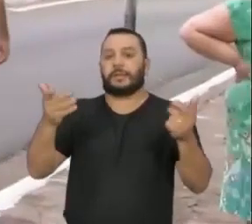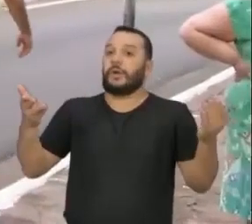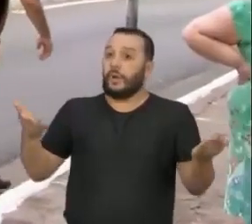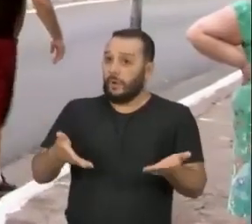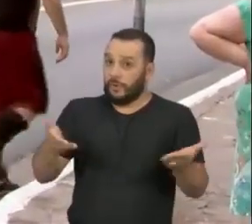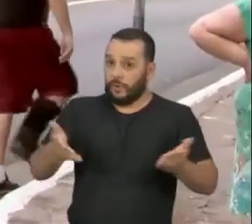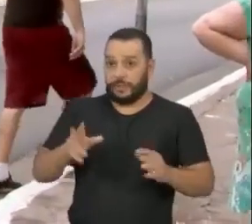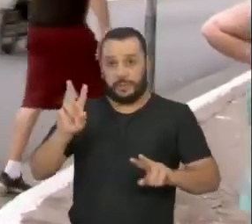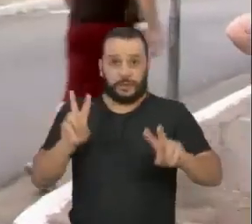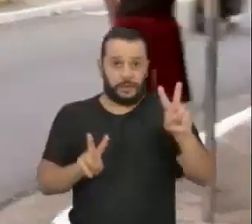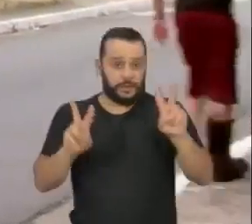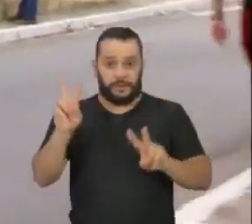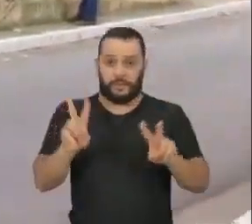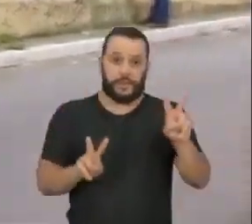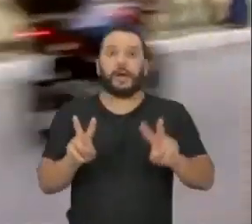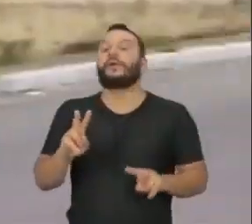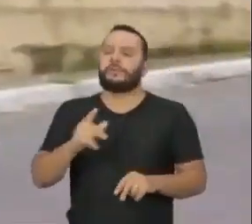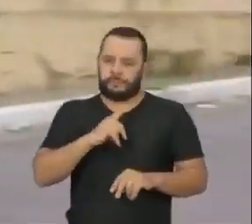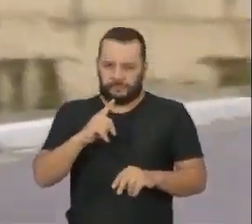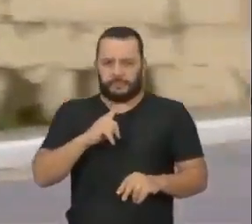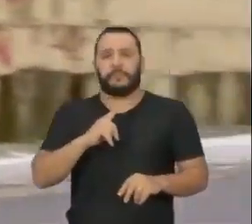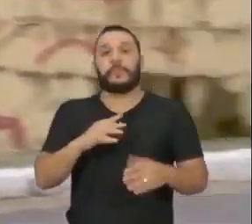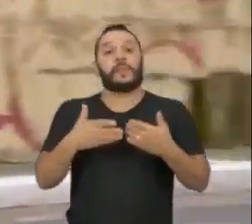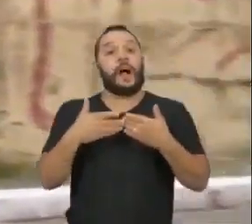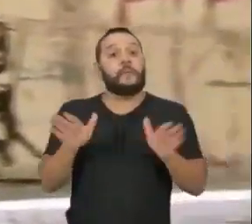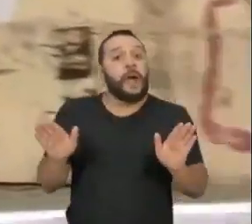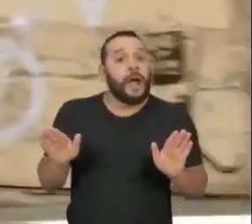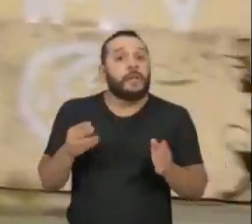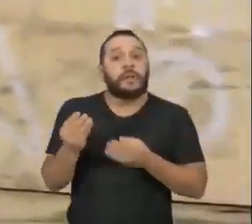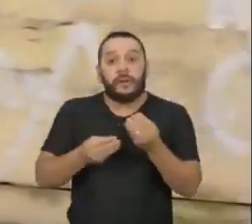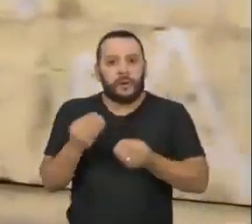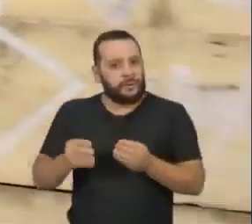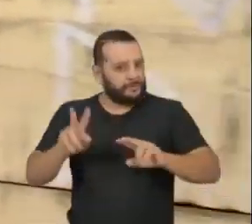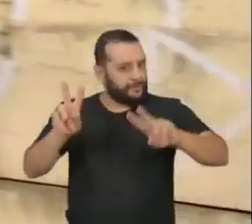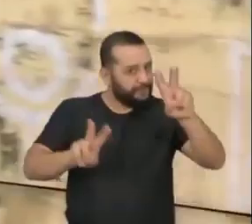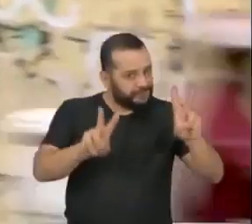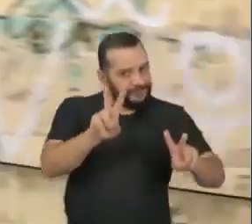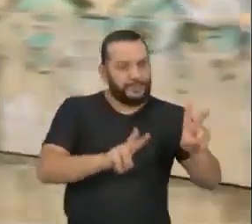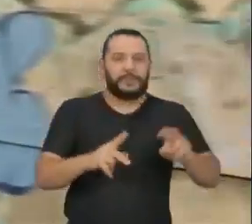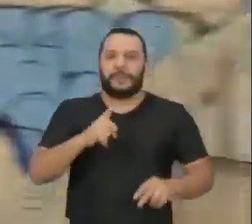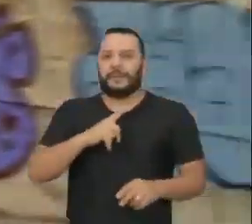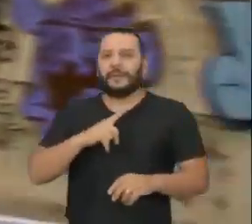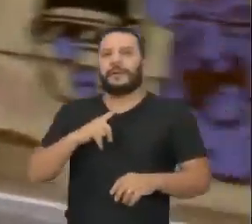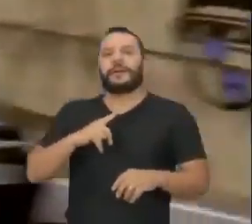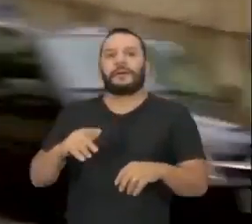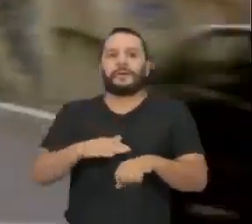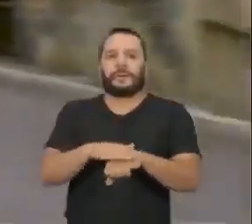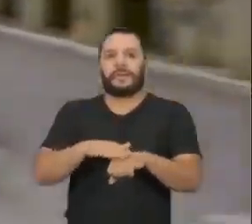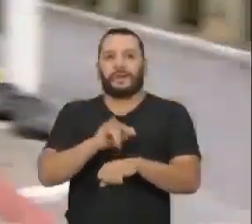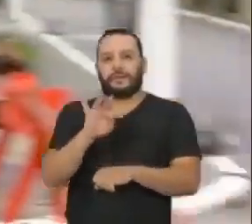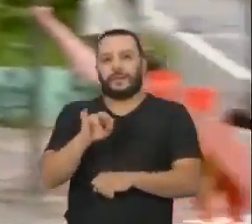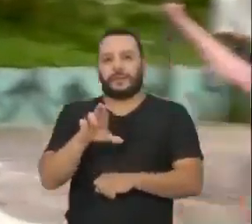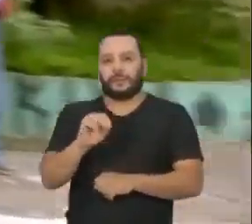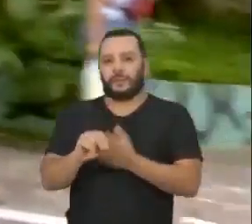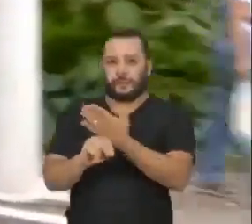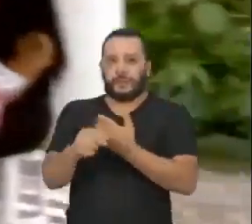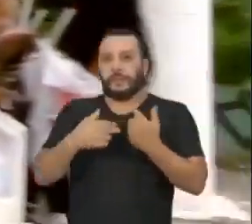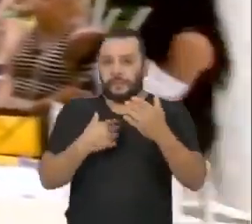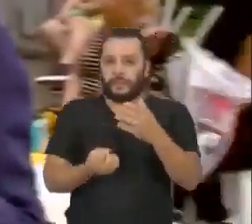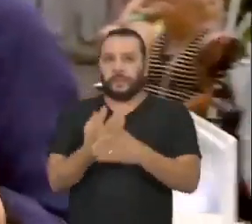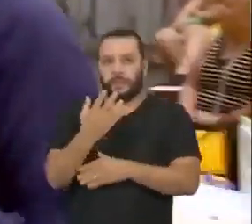que é Carnaval, também está aberto, só que para folia. Eu vou conversar com o Hermano Leitão, que é fundador do